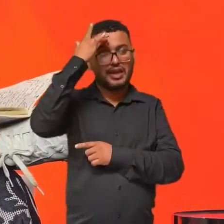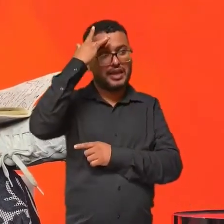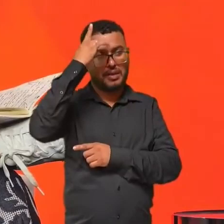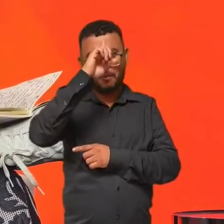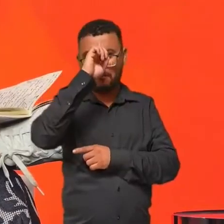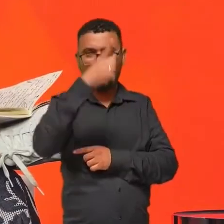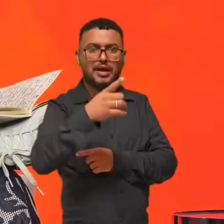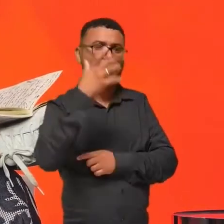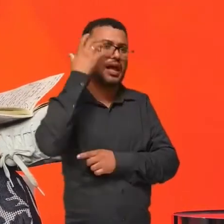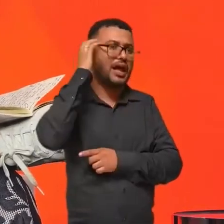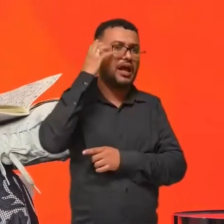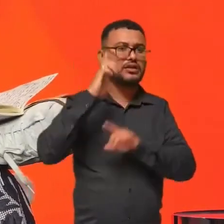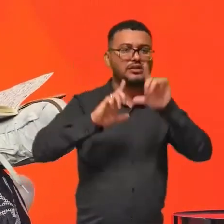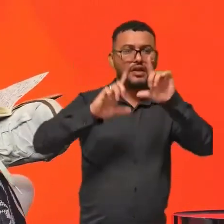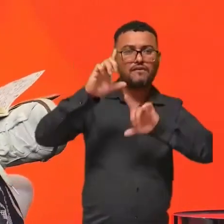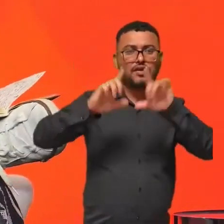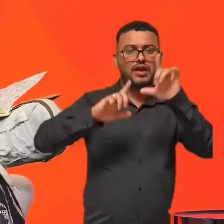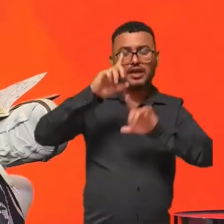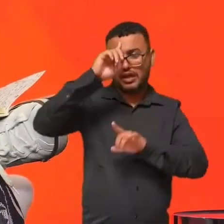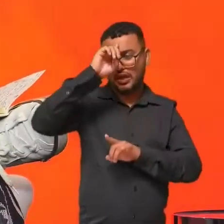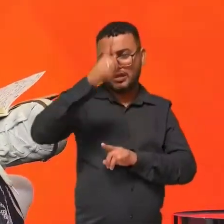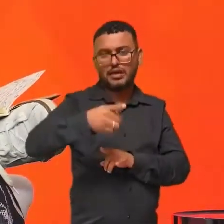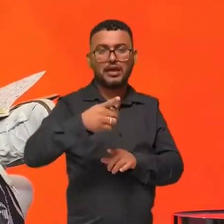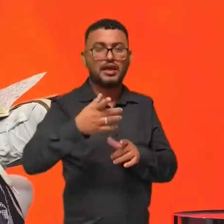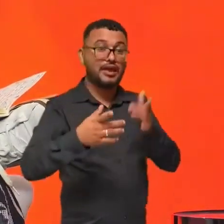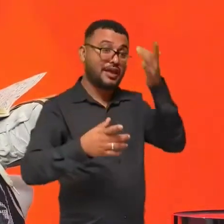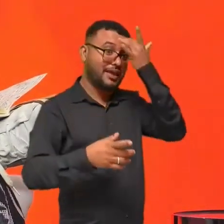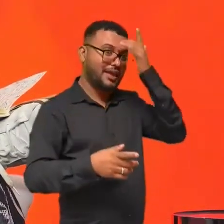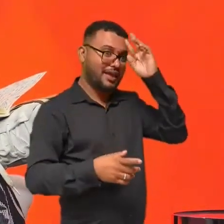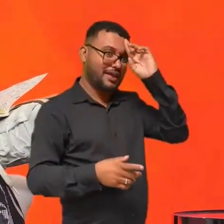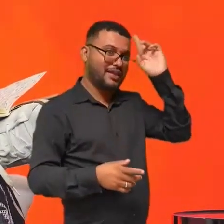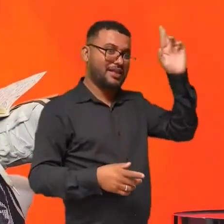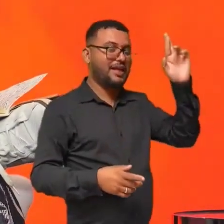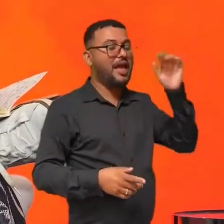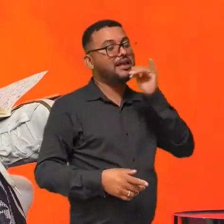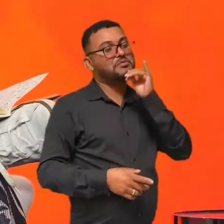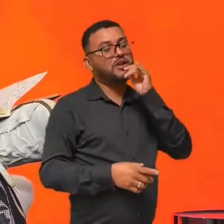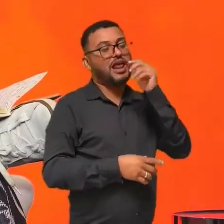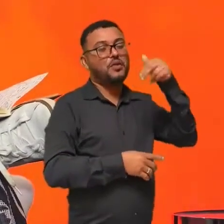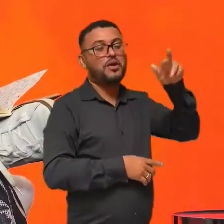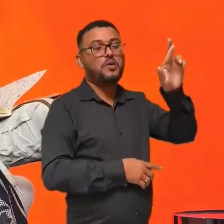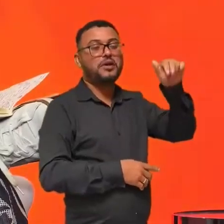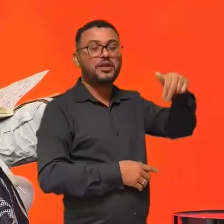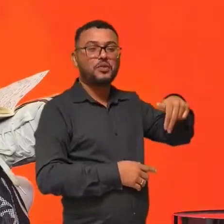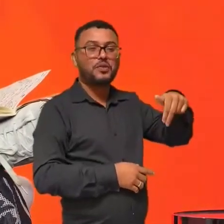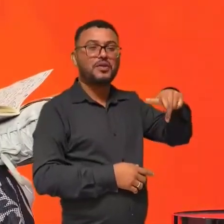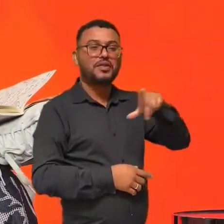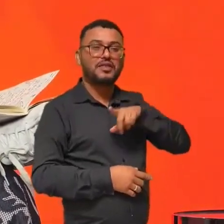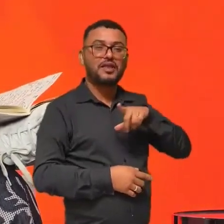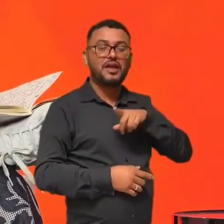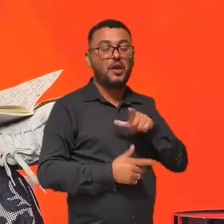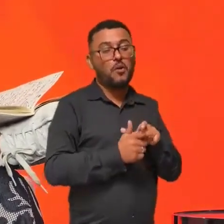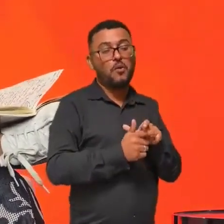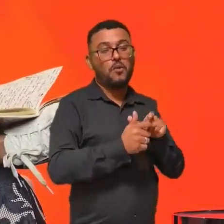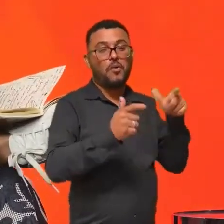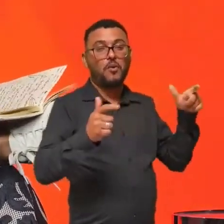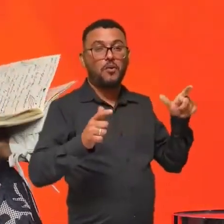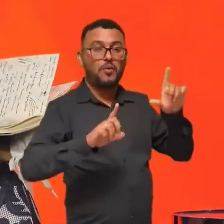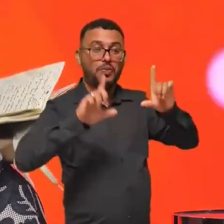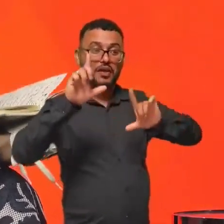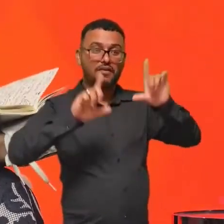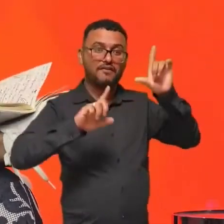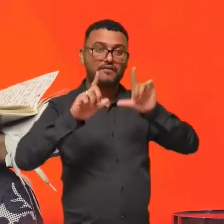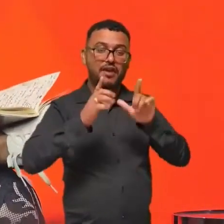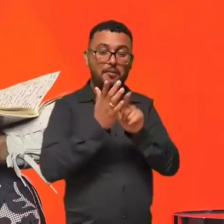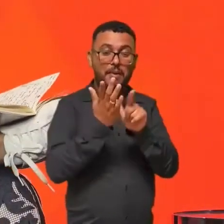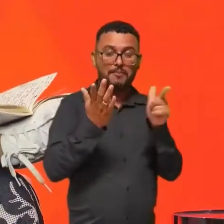quem é que é dono lá no Rio Grande do Norte, por exemplo. A gente tem o jornal mais antigo, impresso, de propriedade